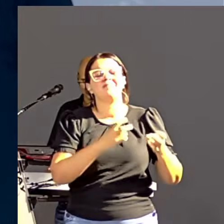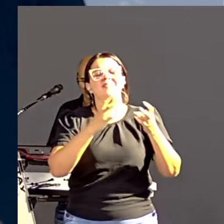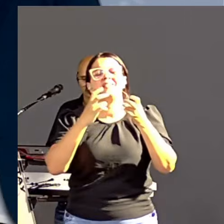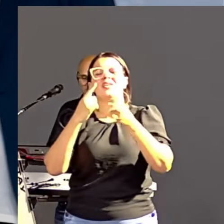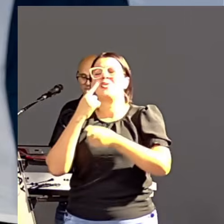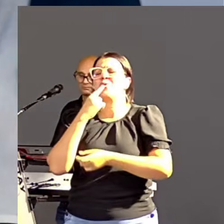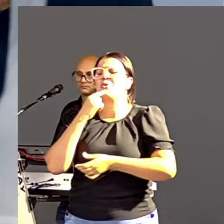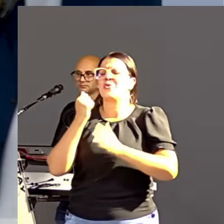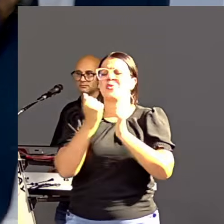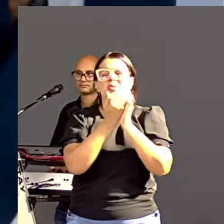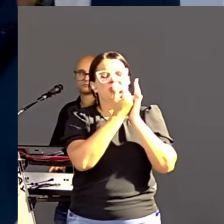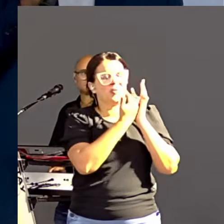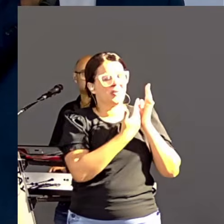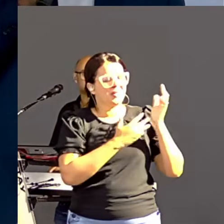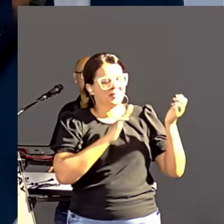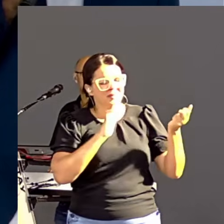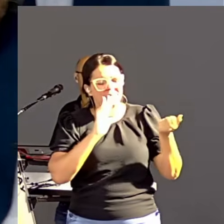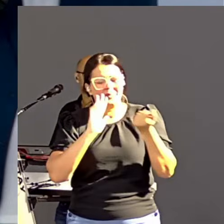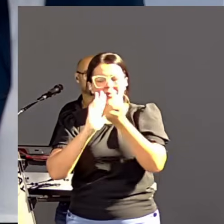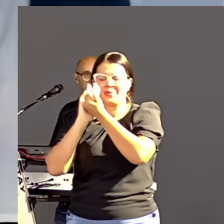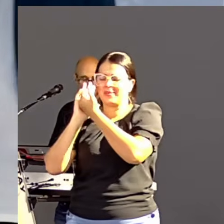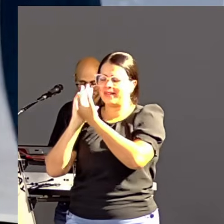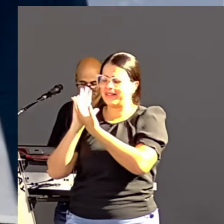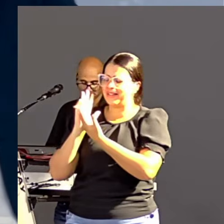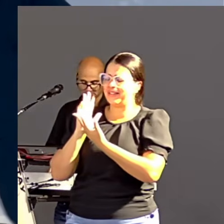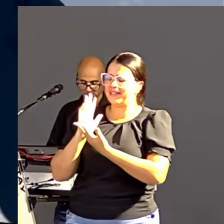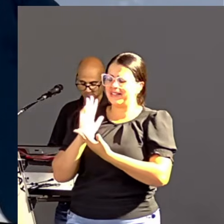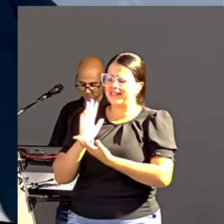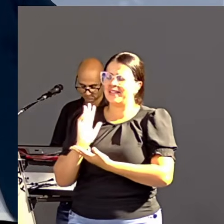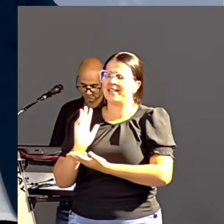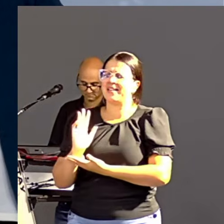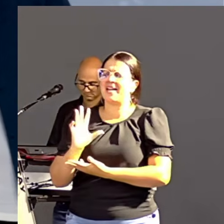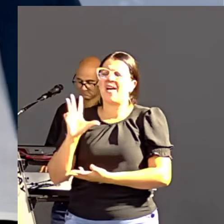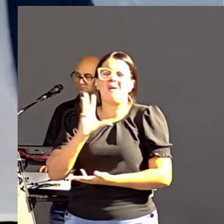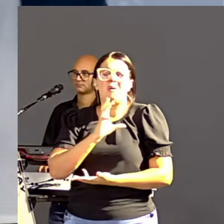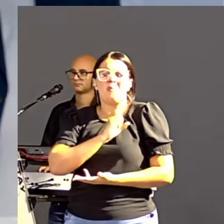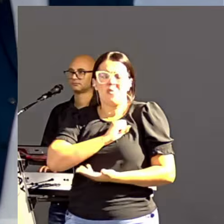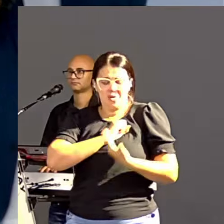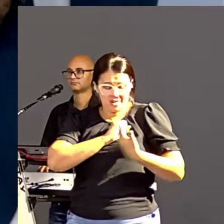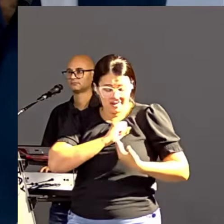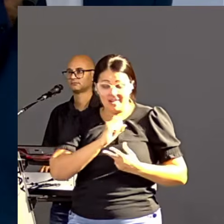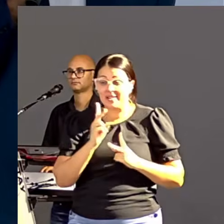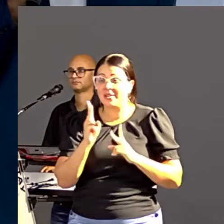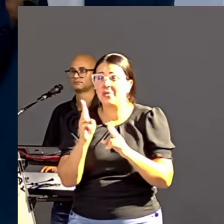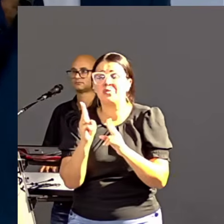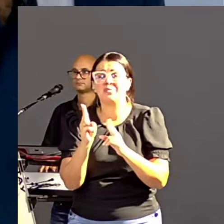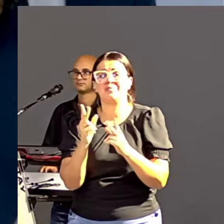de Jesus. Nunca houve amor assim.